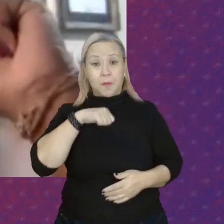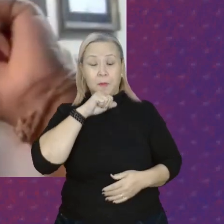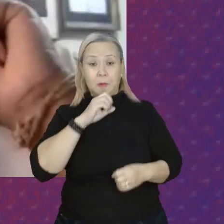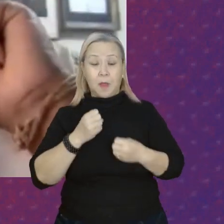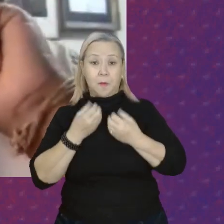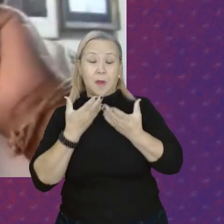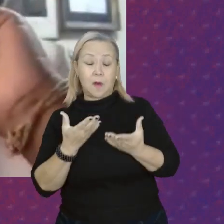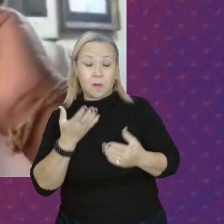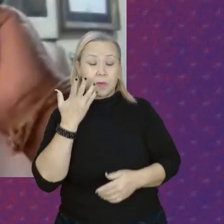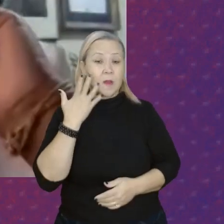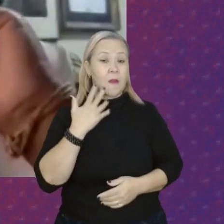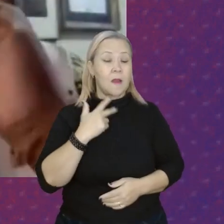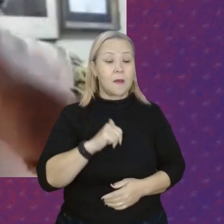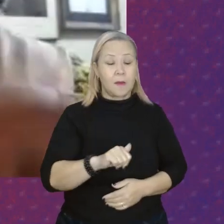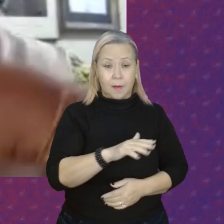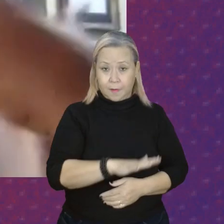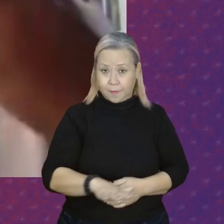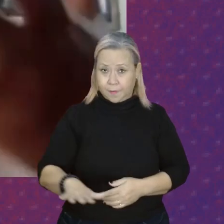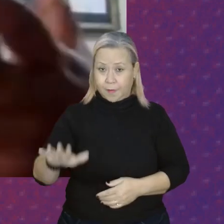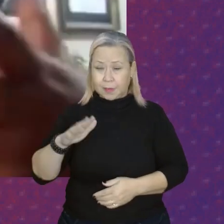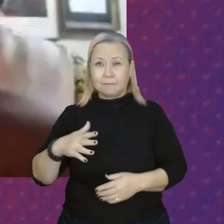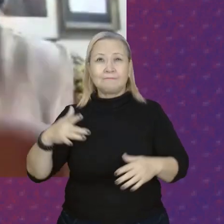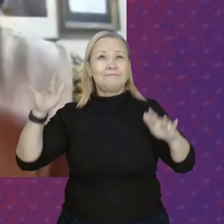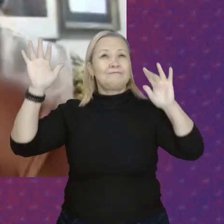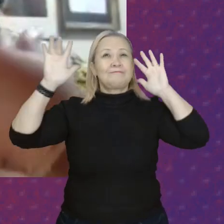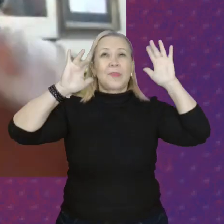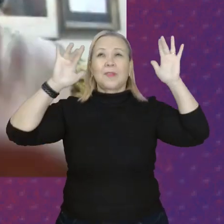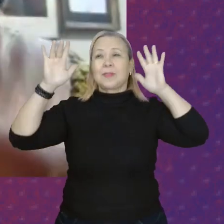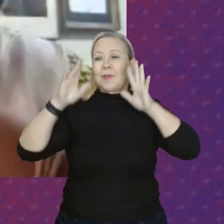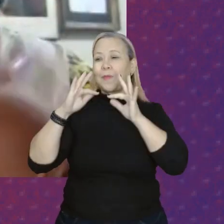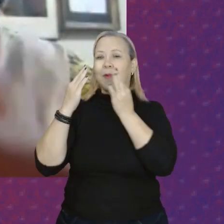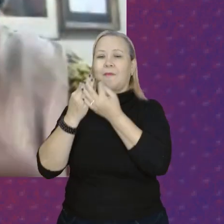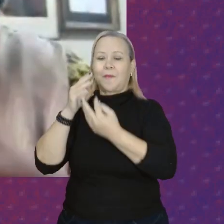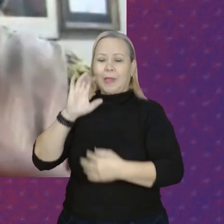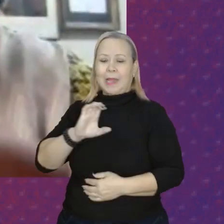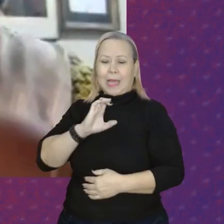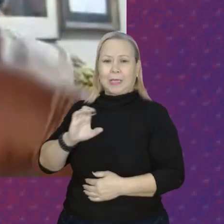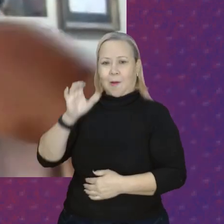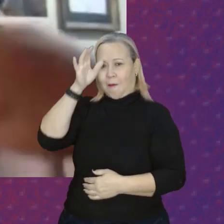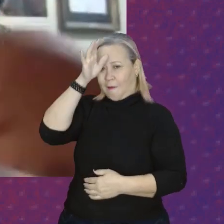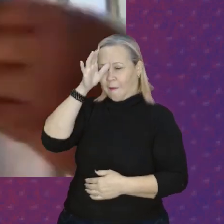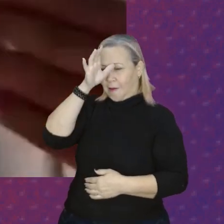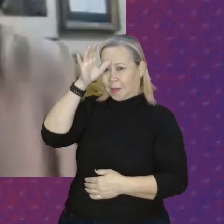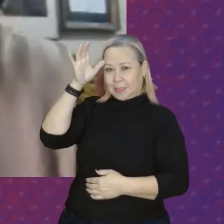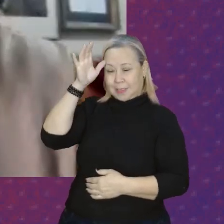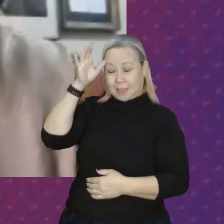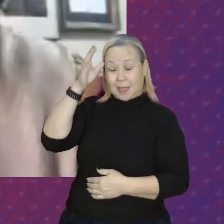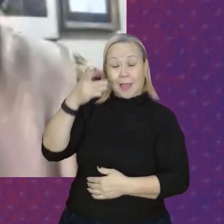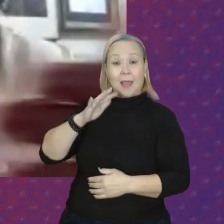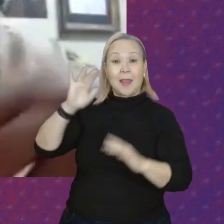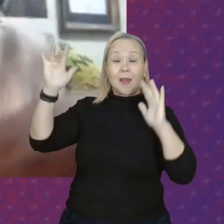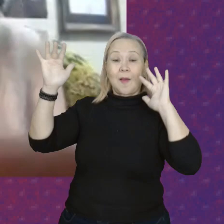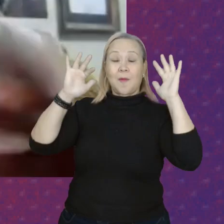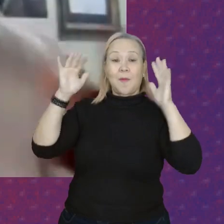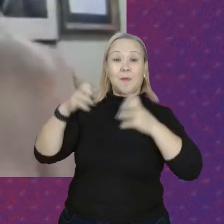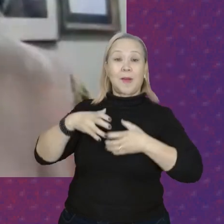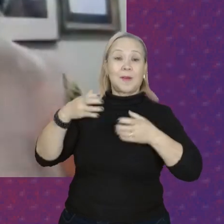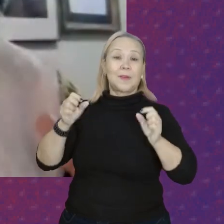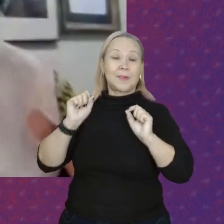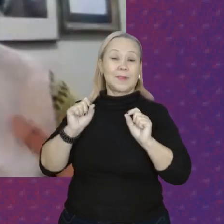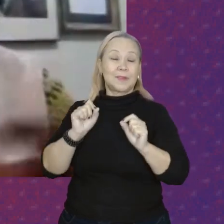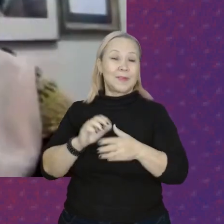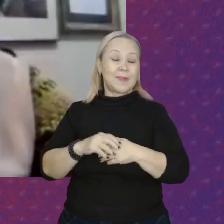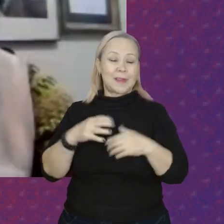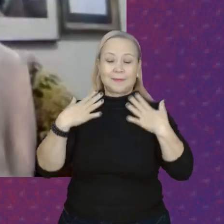quando, na infância dela, o maior sonho, né? A família era católica, cristã, o maior sonho dela era vestir de anjo,